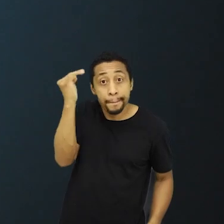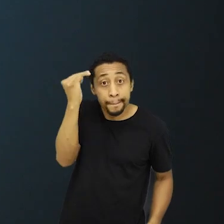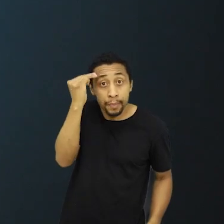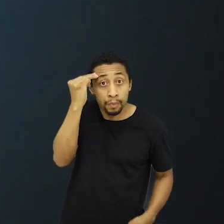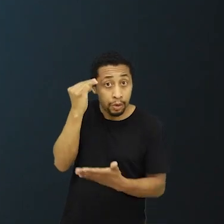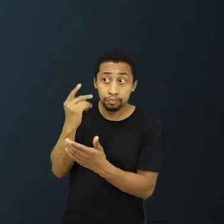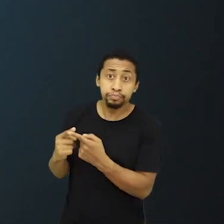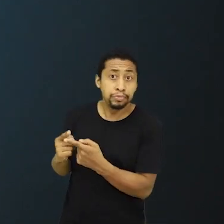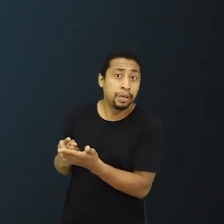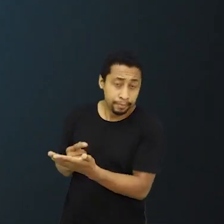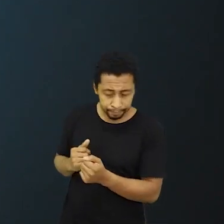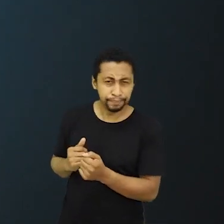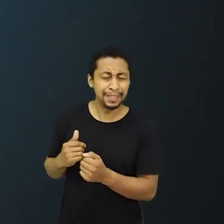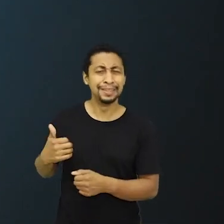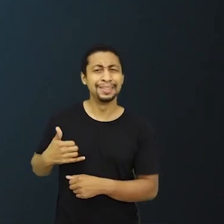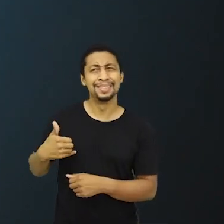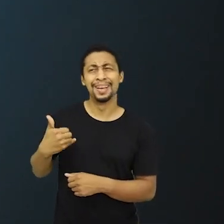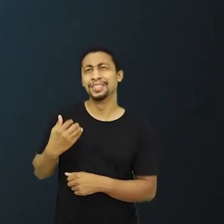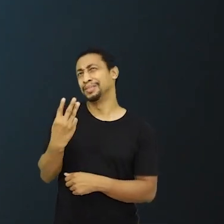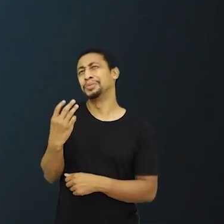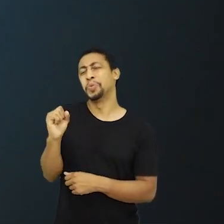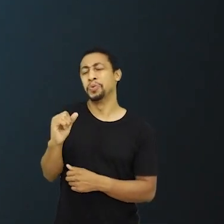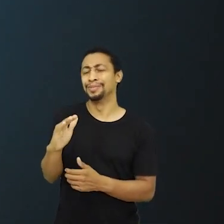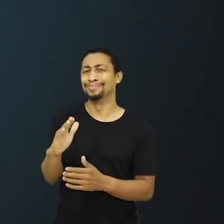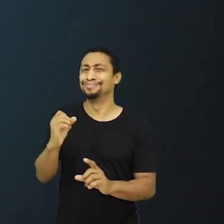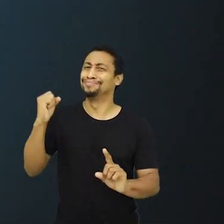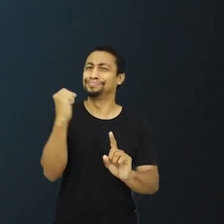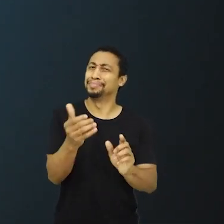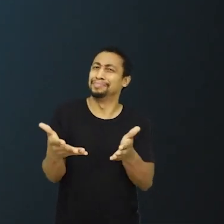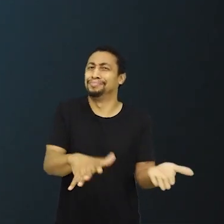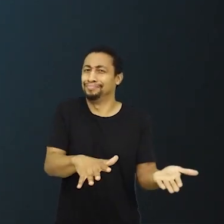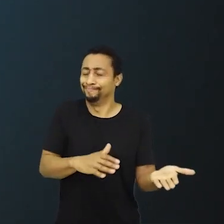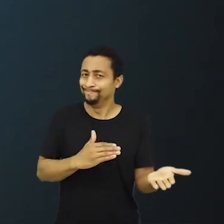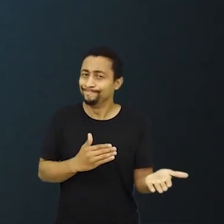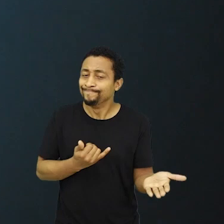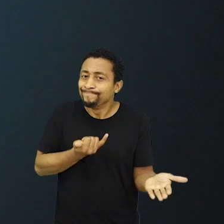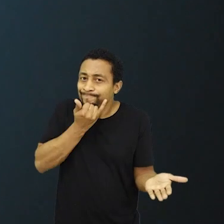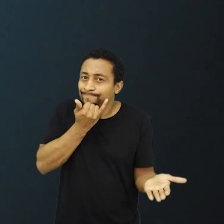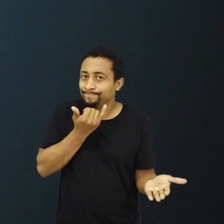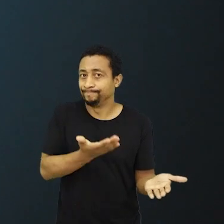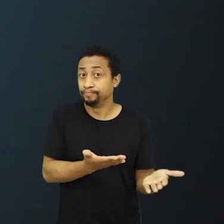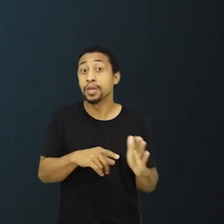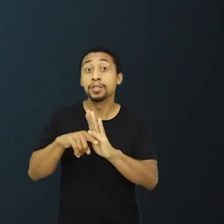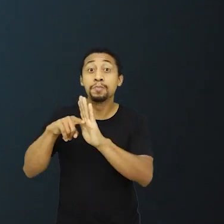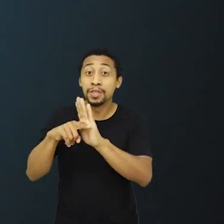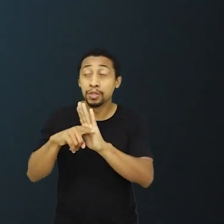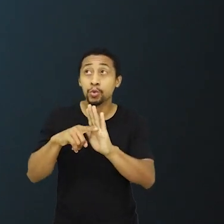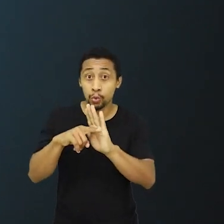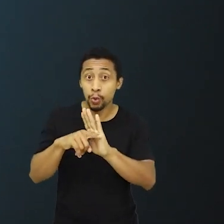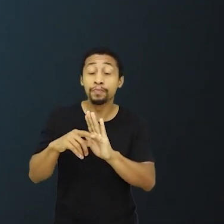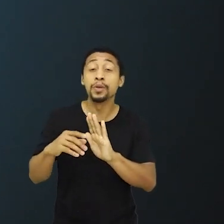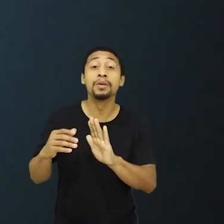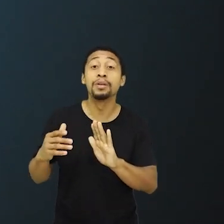anos, o Vladimir Herzog, e, e quando a gente fez essa pesquisa, ele já tinha sido assassinado